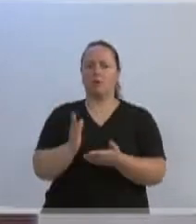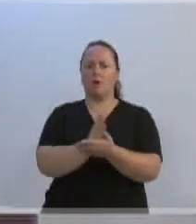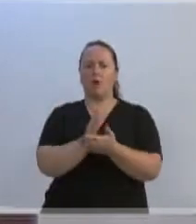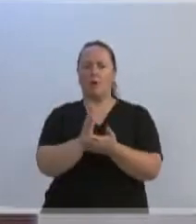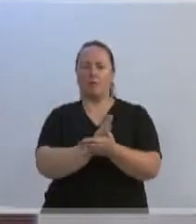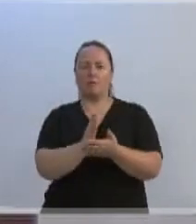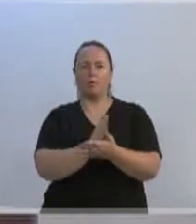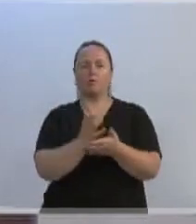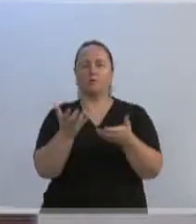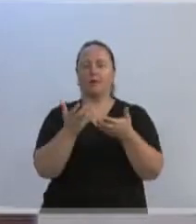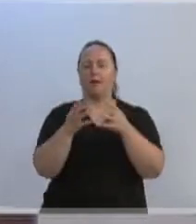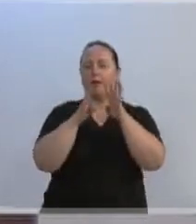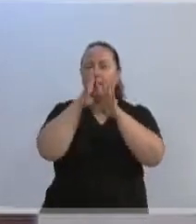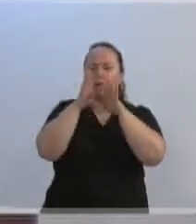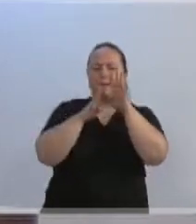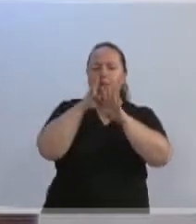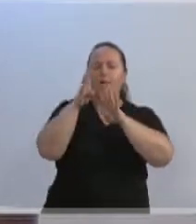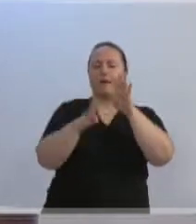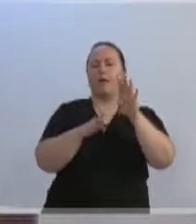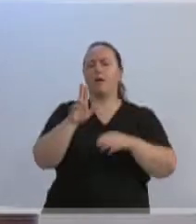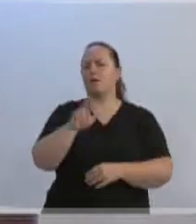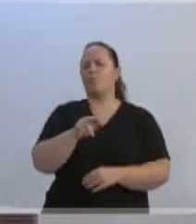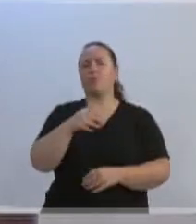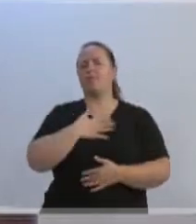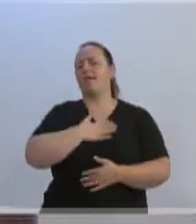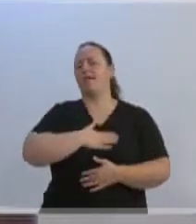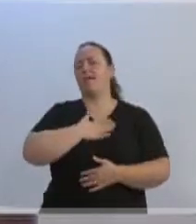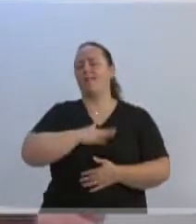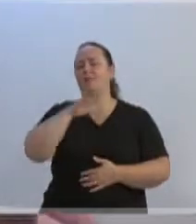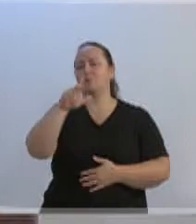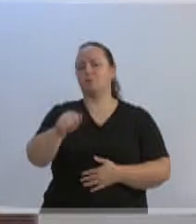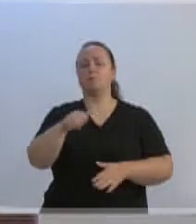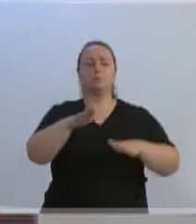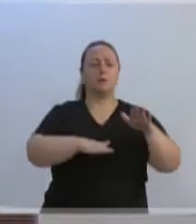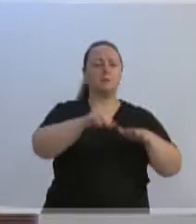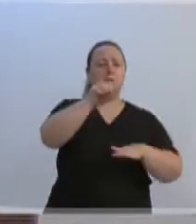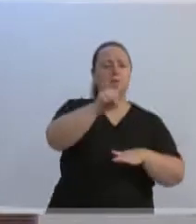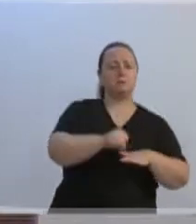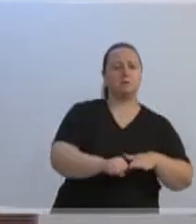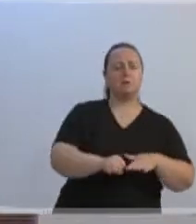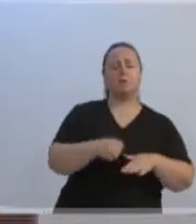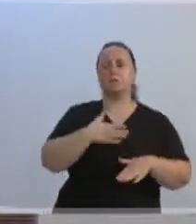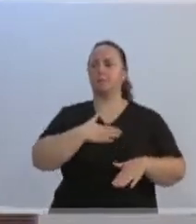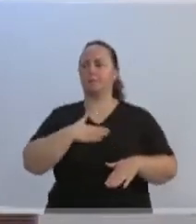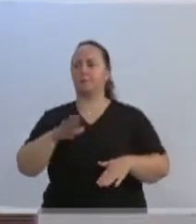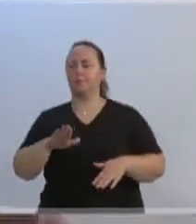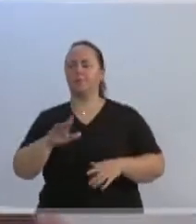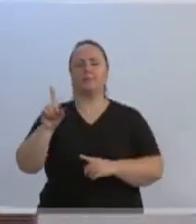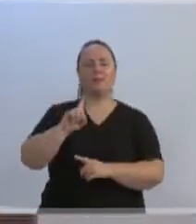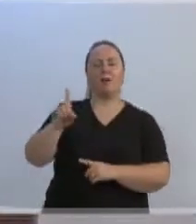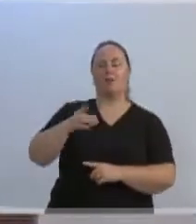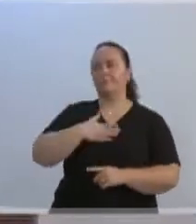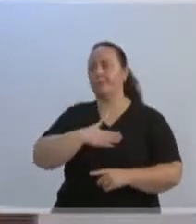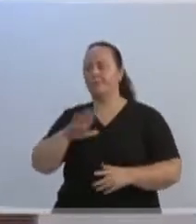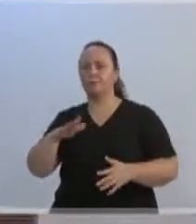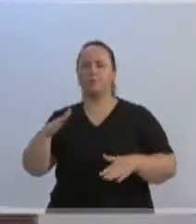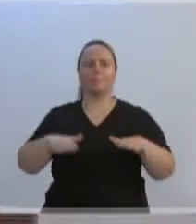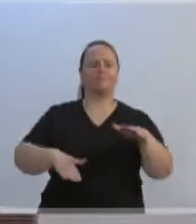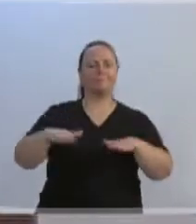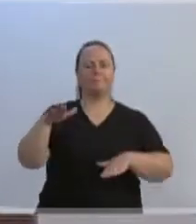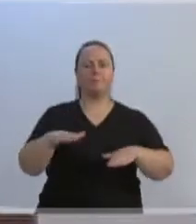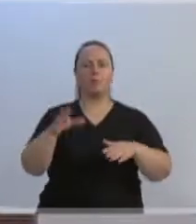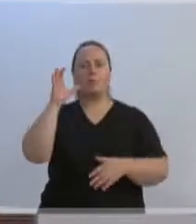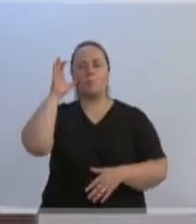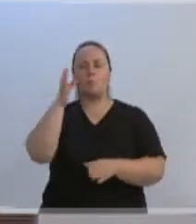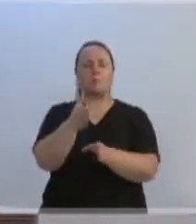gosta de criticar lá e nunca vamos poder agradar às vezes votamos sim desagrada alguns gostamos não desagradar outros abstenção tem uns que diz que em